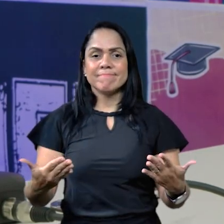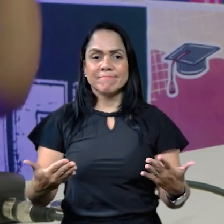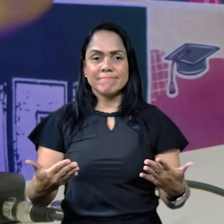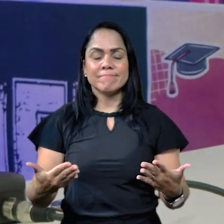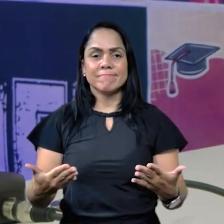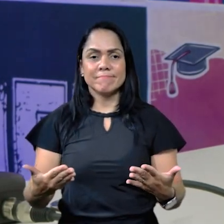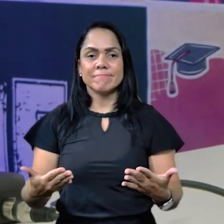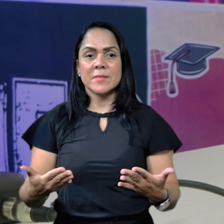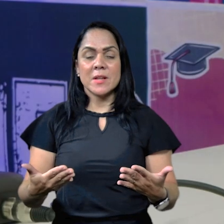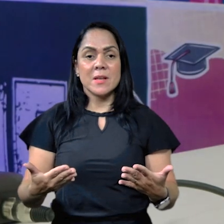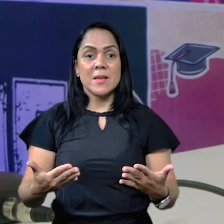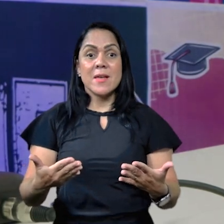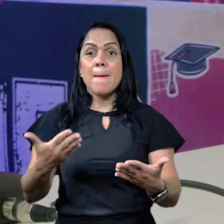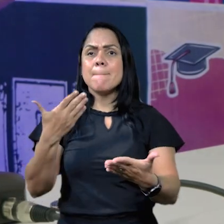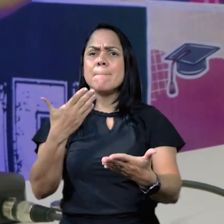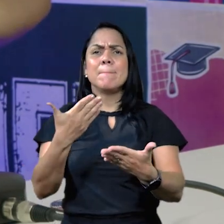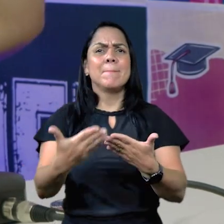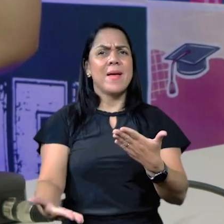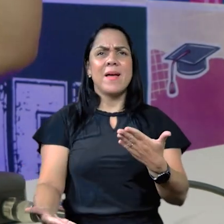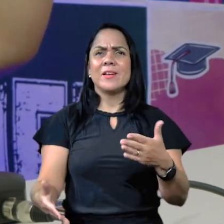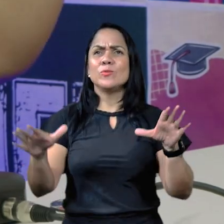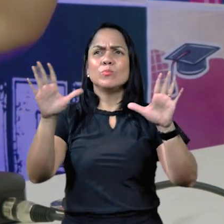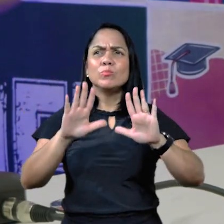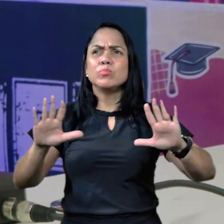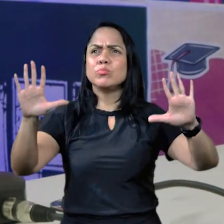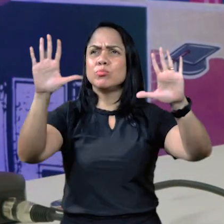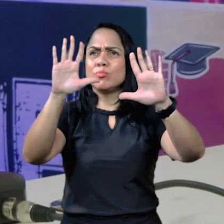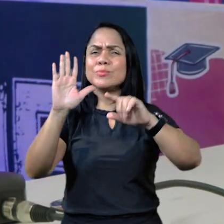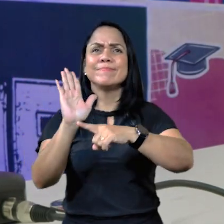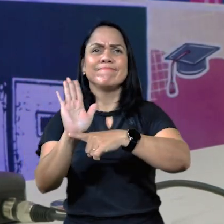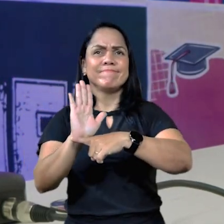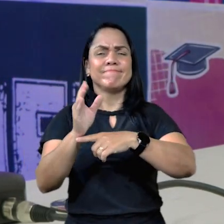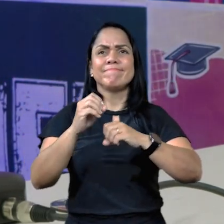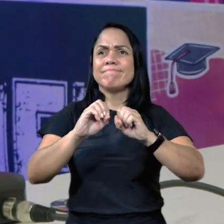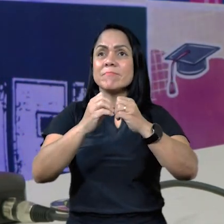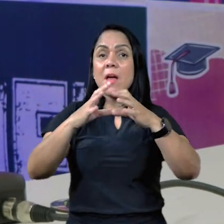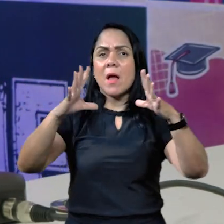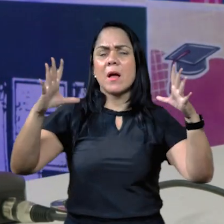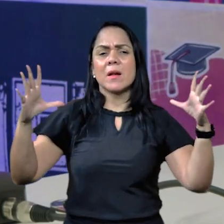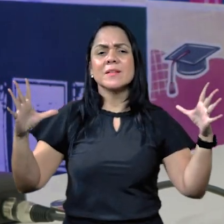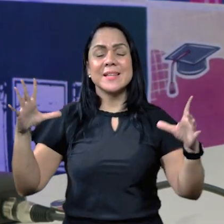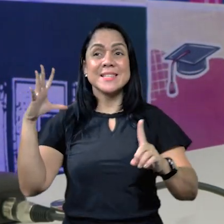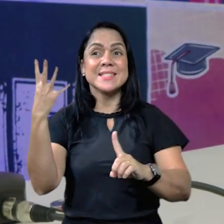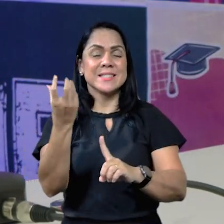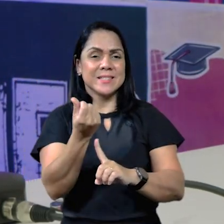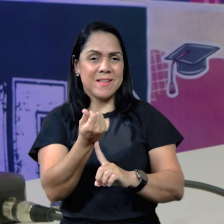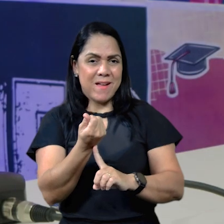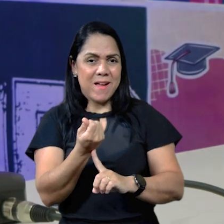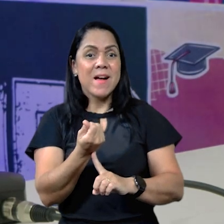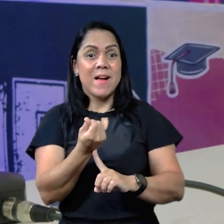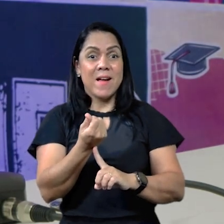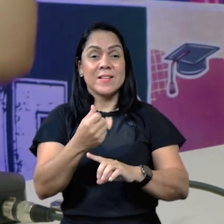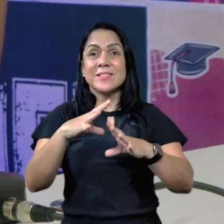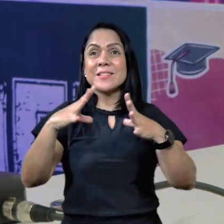É E perde muito. todo o que o cinema proporciona. A grandeza da arte, a grandeza de uma